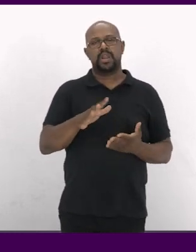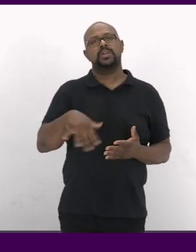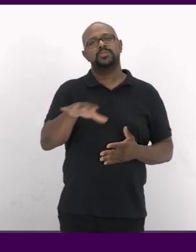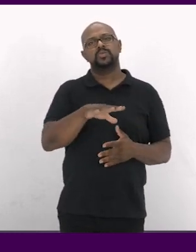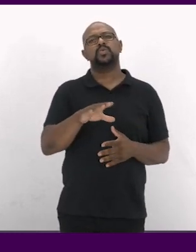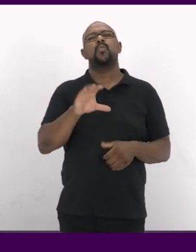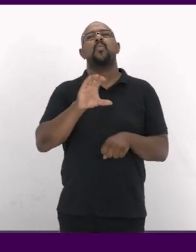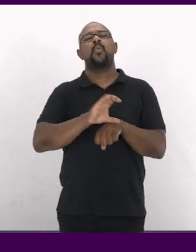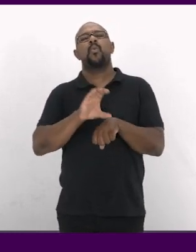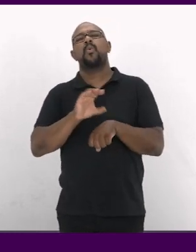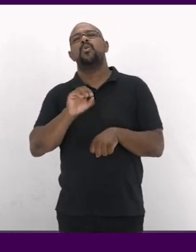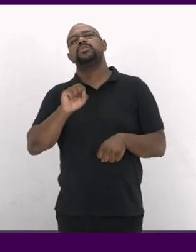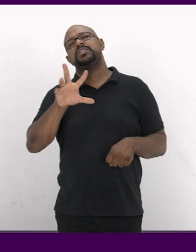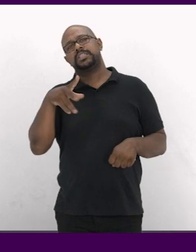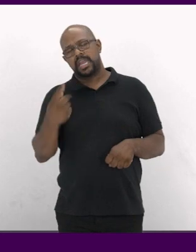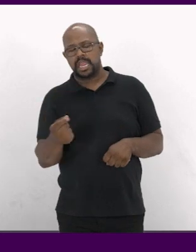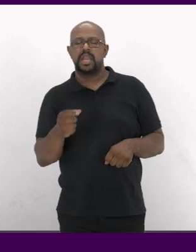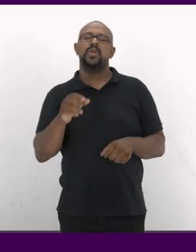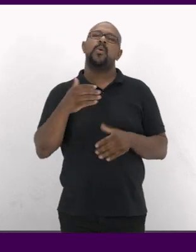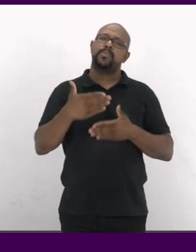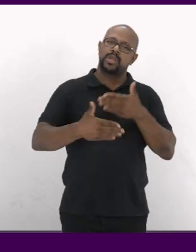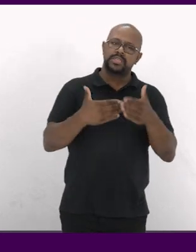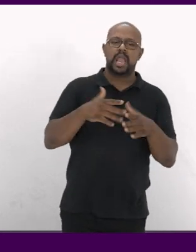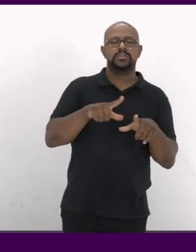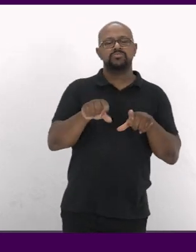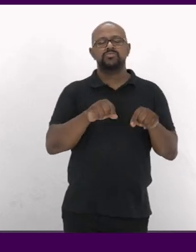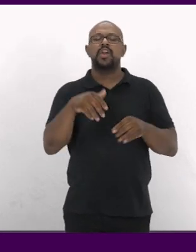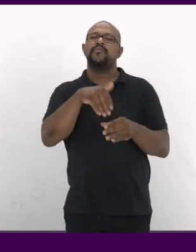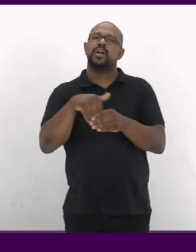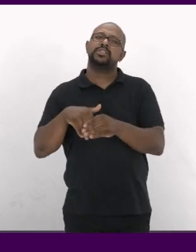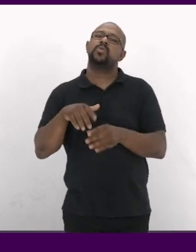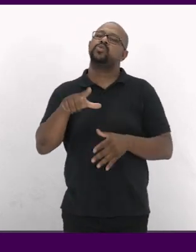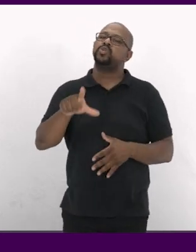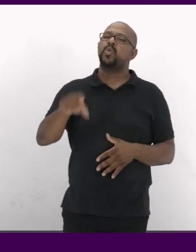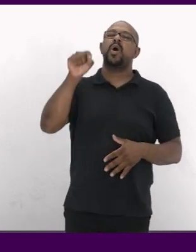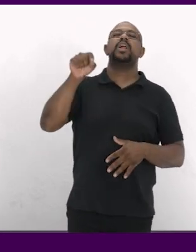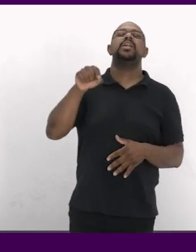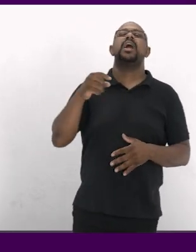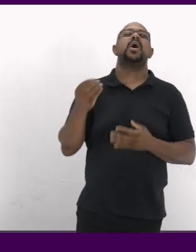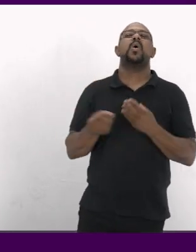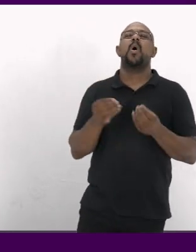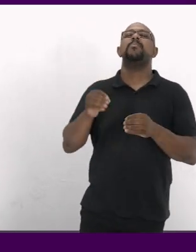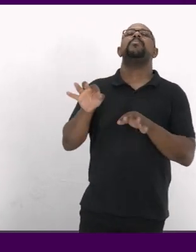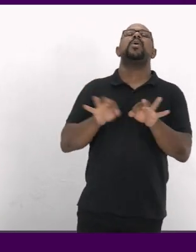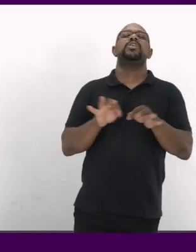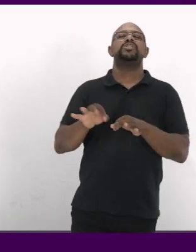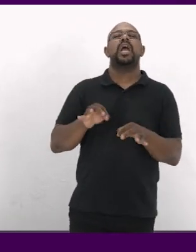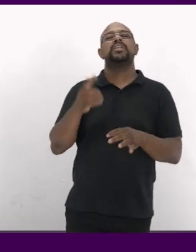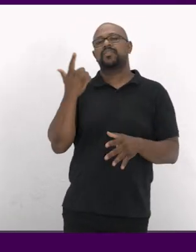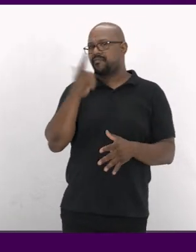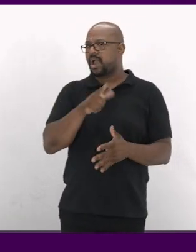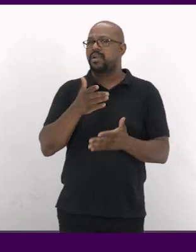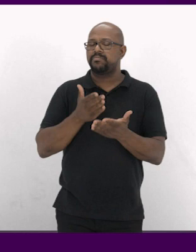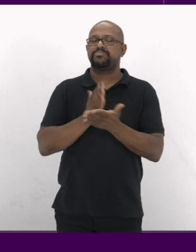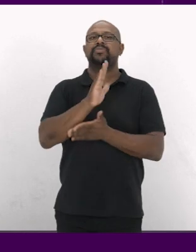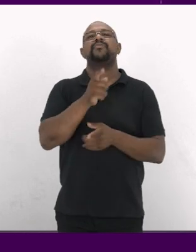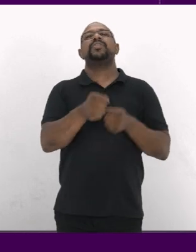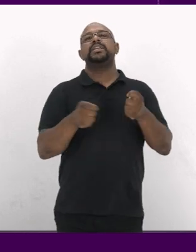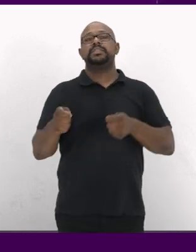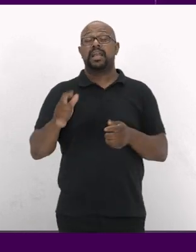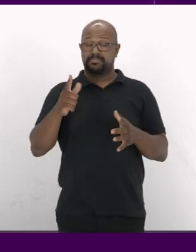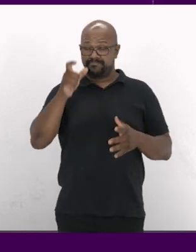bolsa, a partir de um conselho, de um processo deliberativo, escolheria efetivamente que projetos